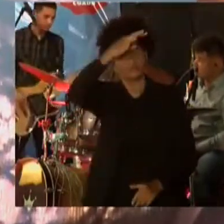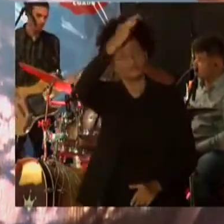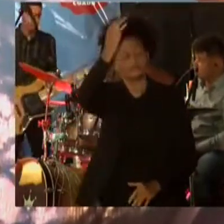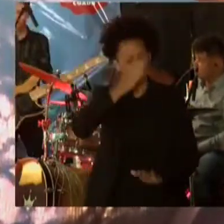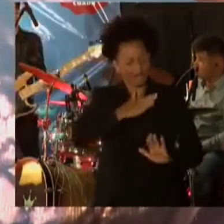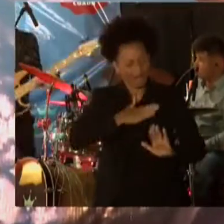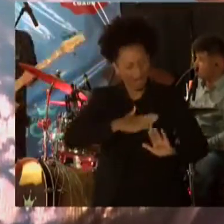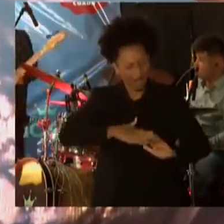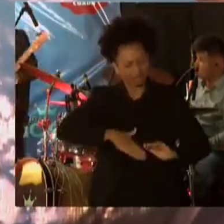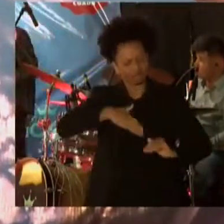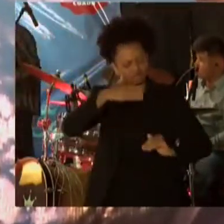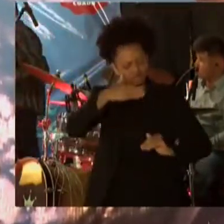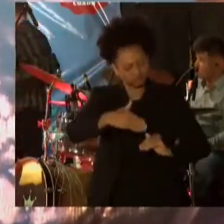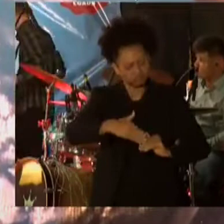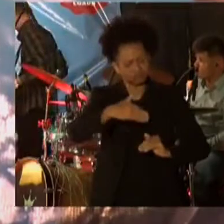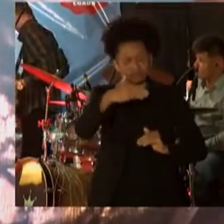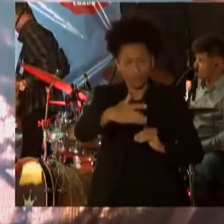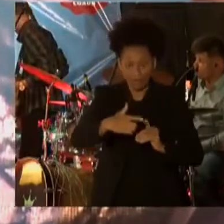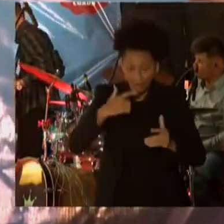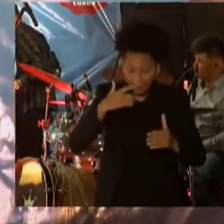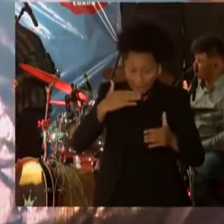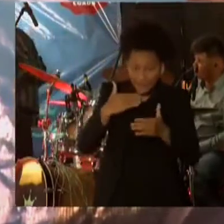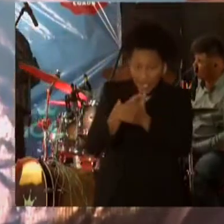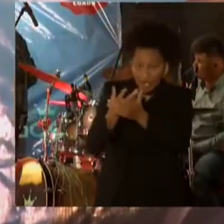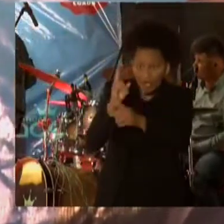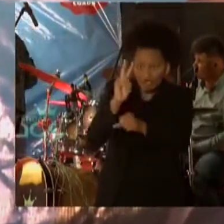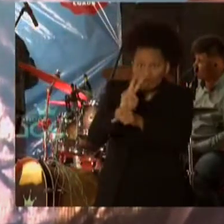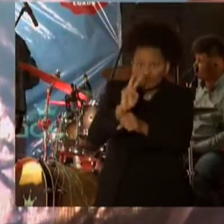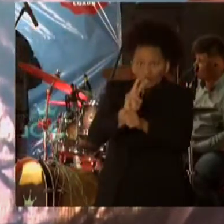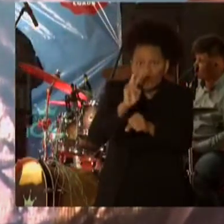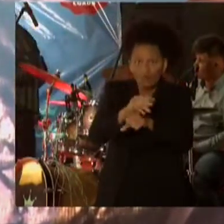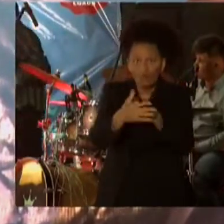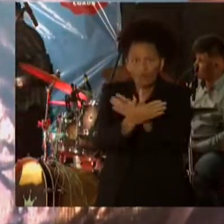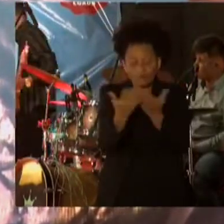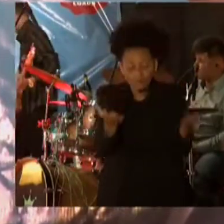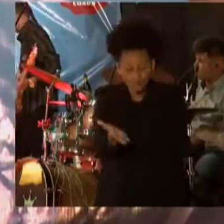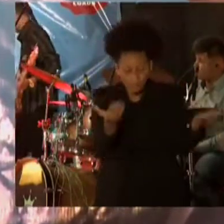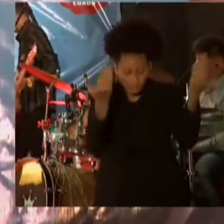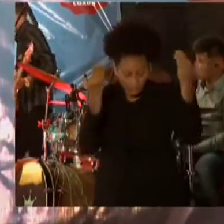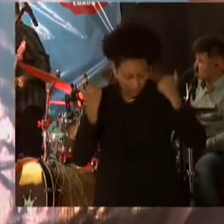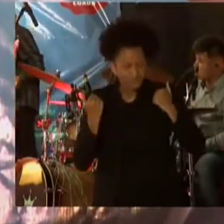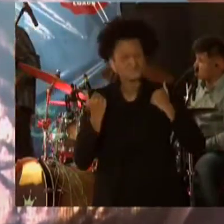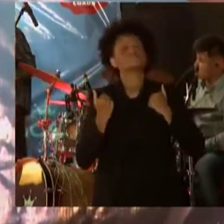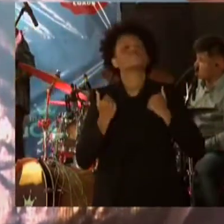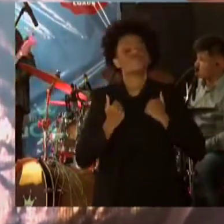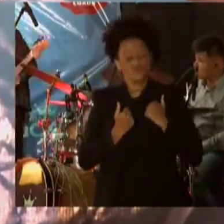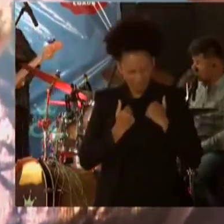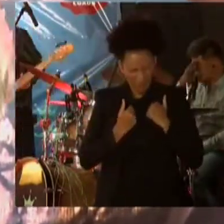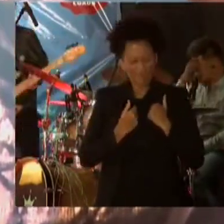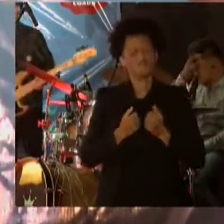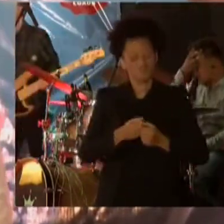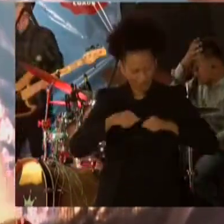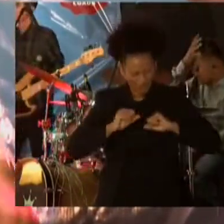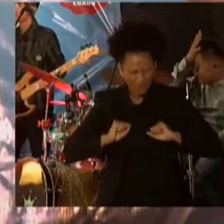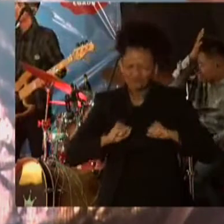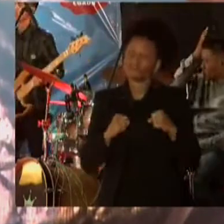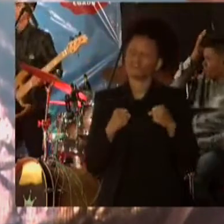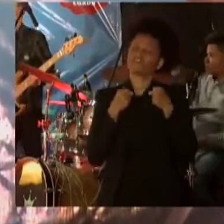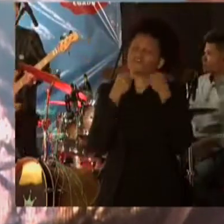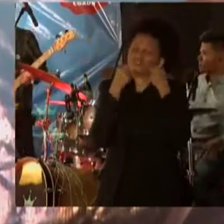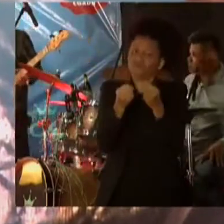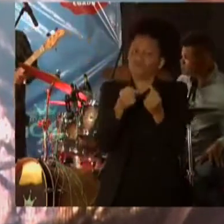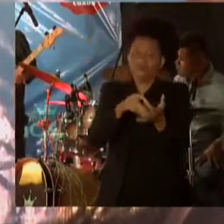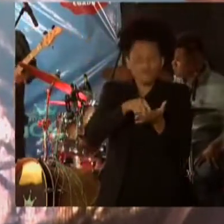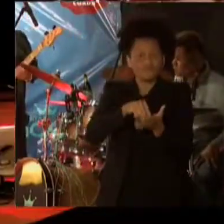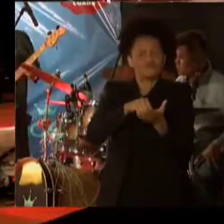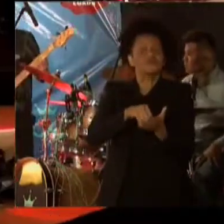Aguenta mais um pouquinho, porque está chegando providência. Vamos louvar, aguentar firme. E eu tenho certeza que através dessa